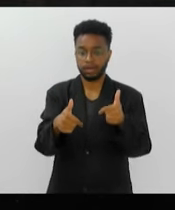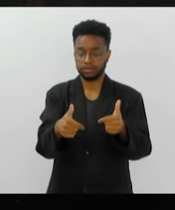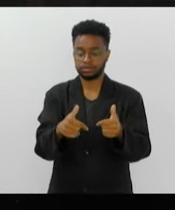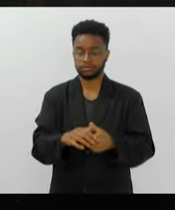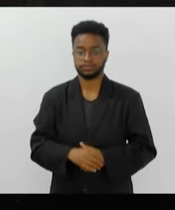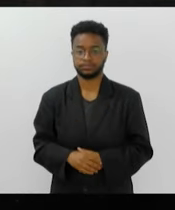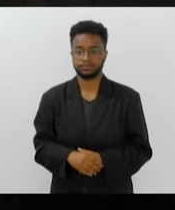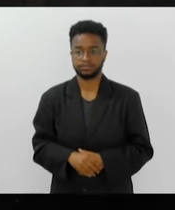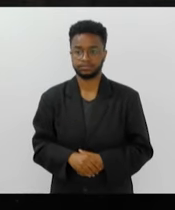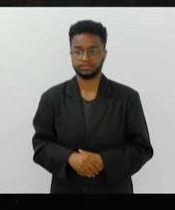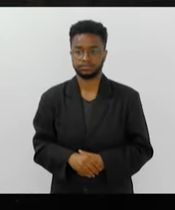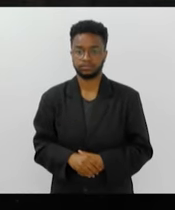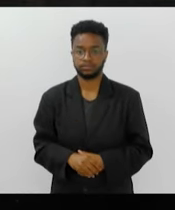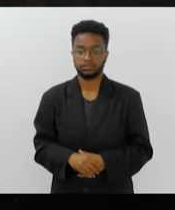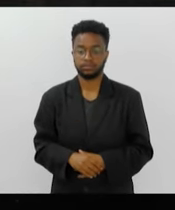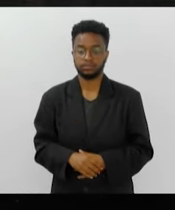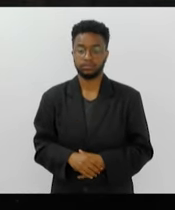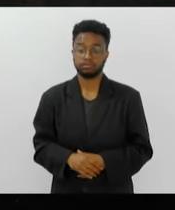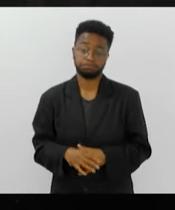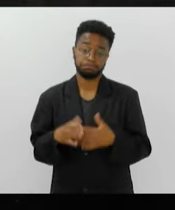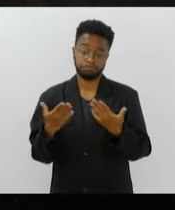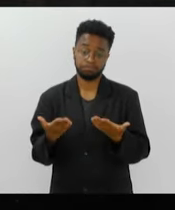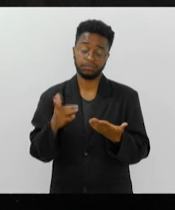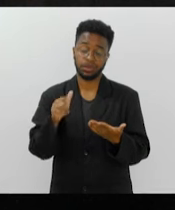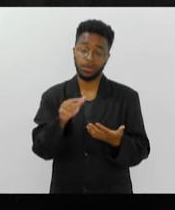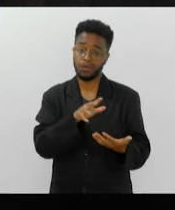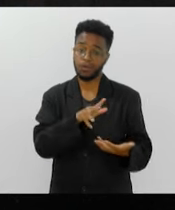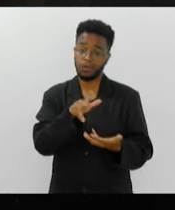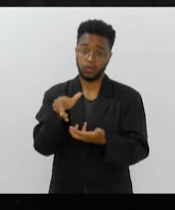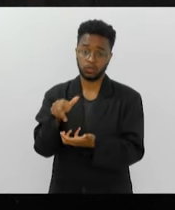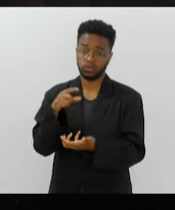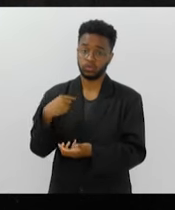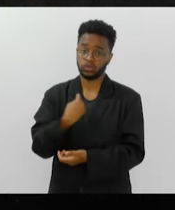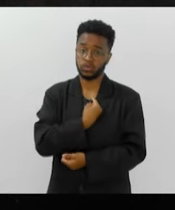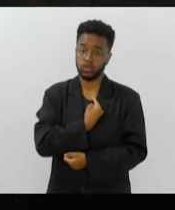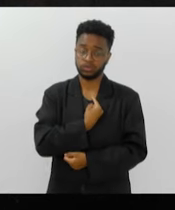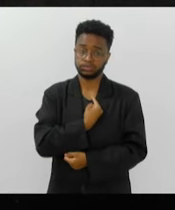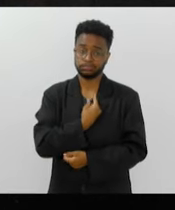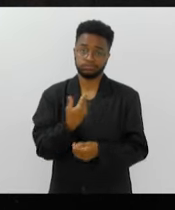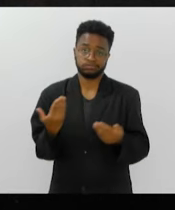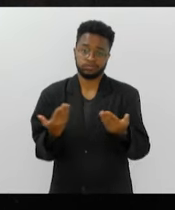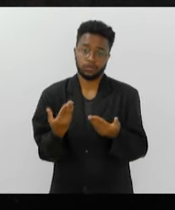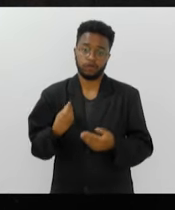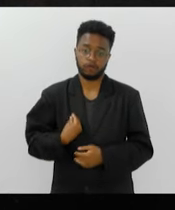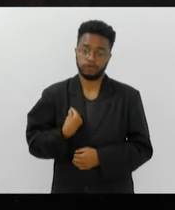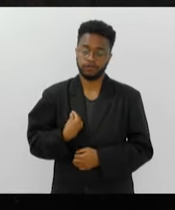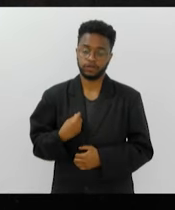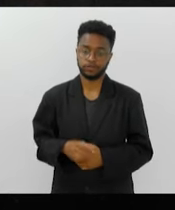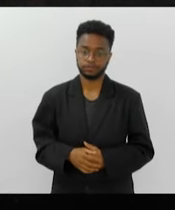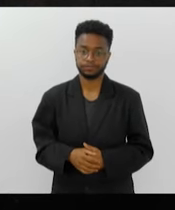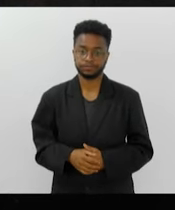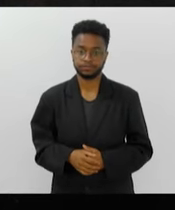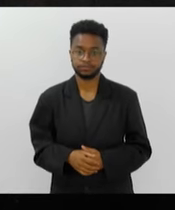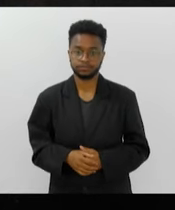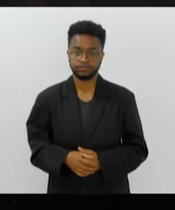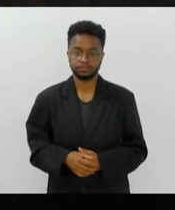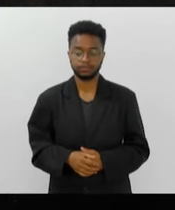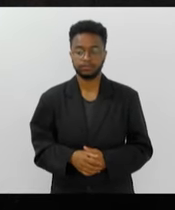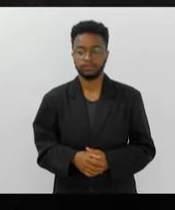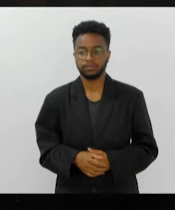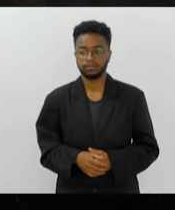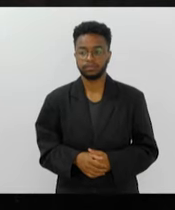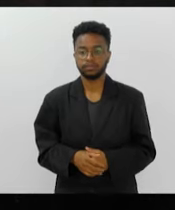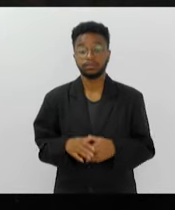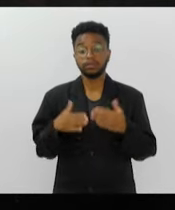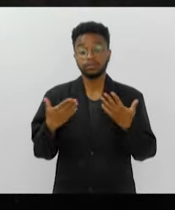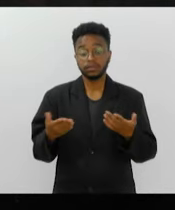faz e esse é o mundo que nós estamos nós estamos vivendo então é necessário